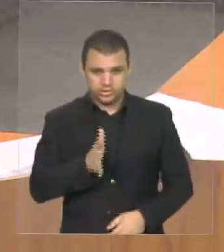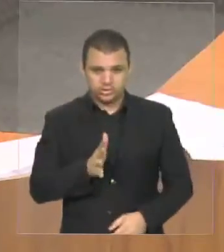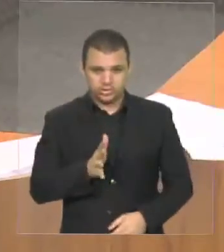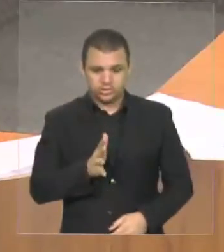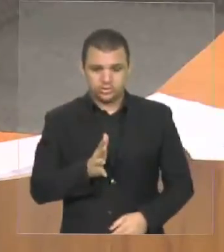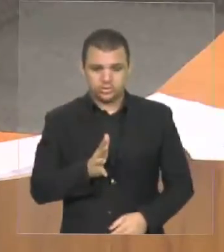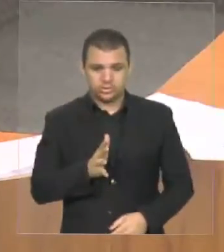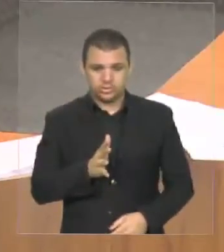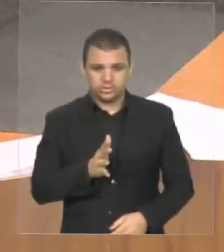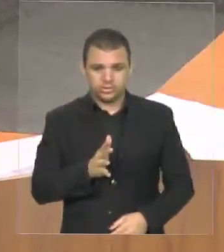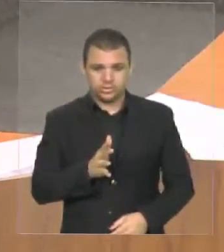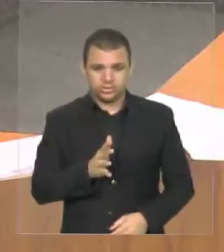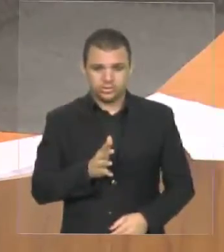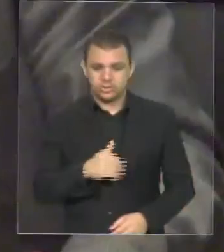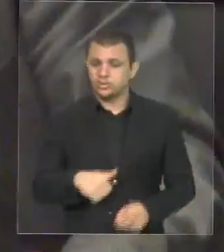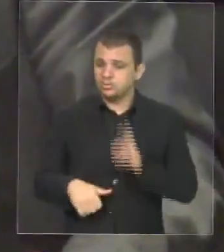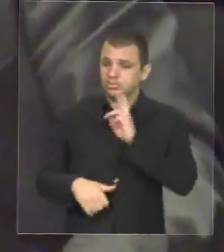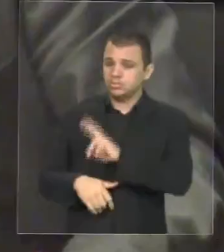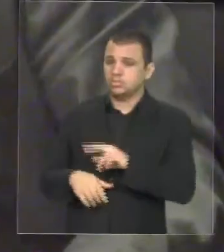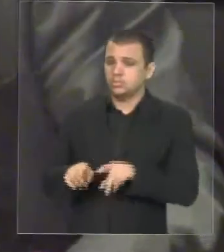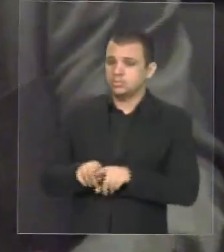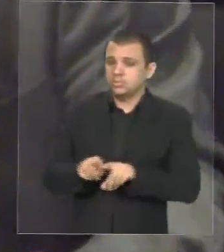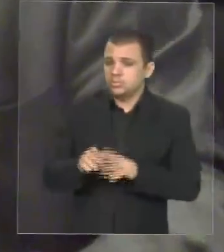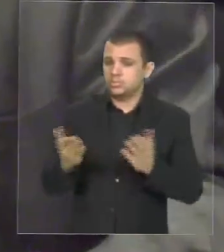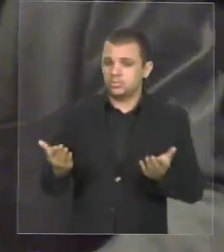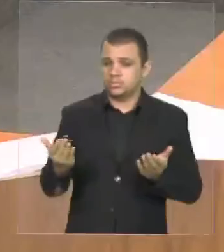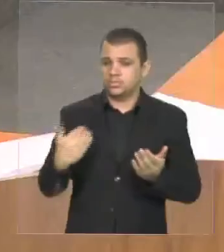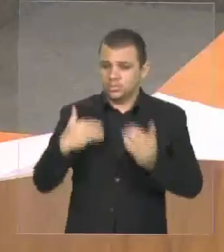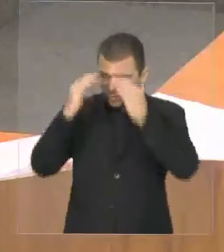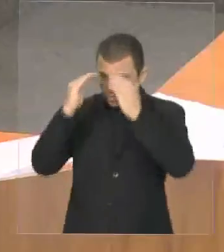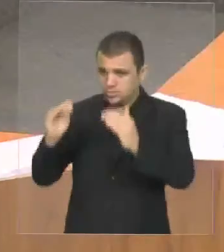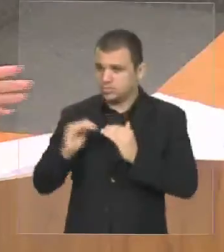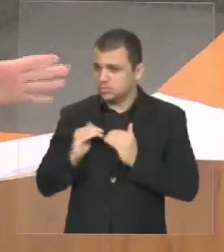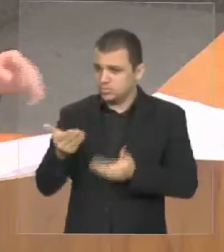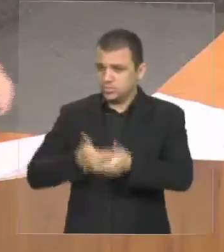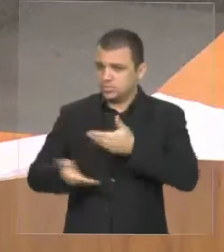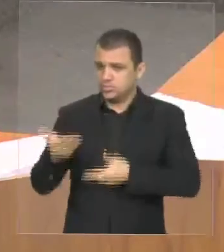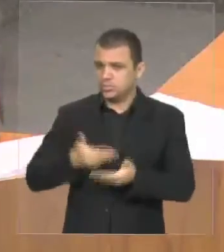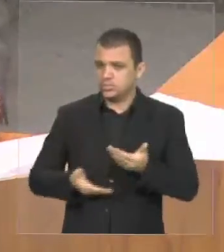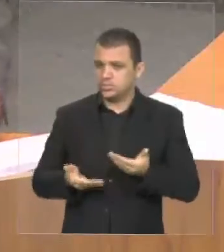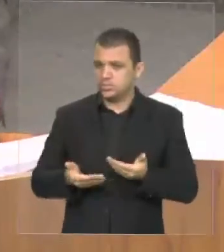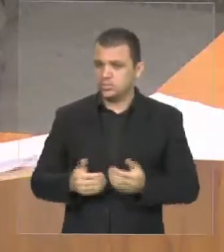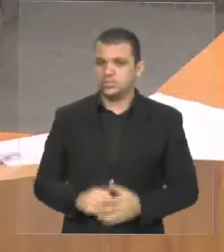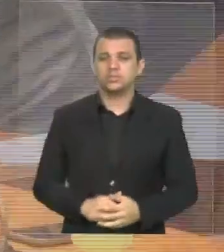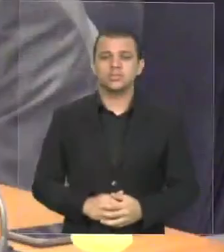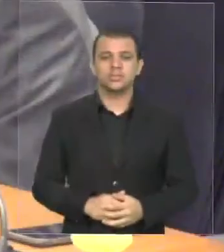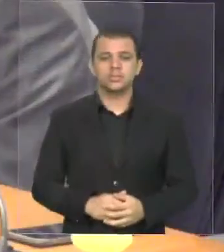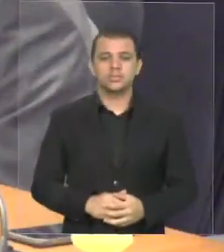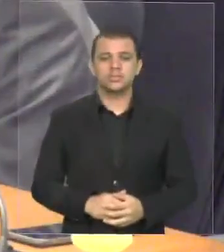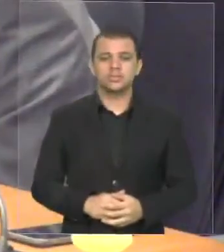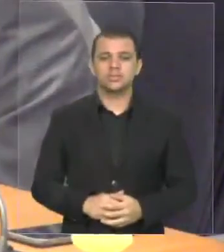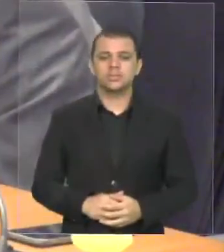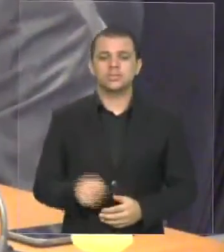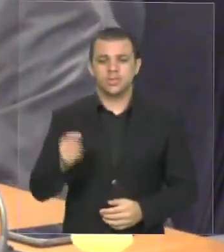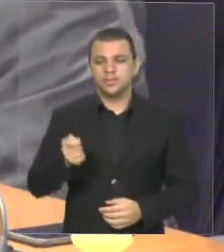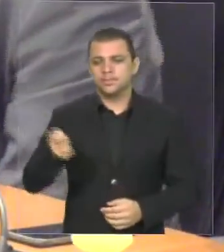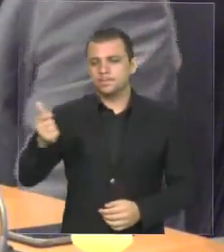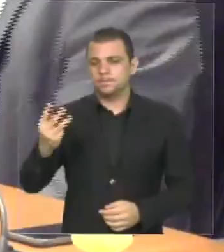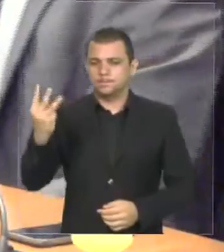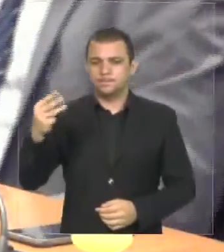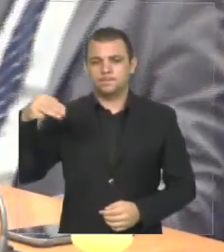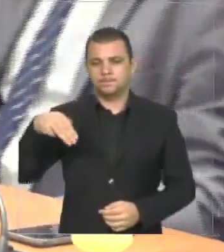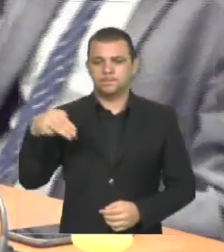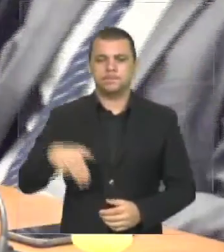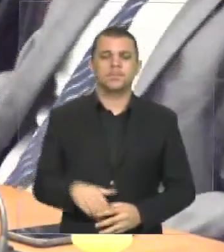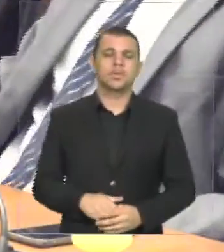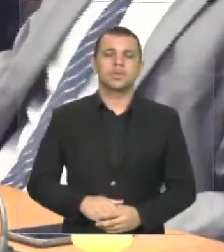desrespeitei. E eu estou lhe retribuindo a pergunta. Então eu quero dizer que o respeito é mútuo. Deputado Rogério e deputado Eduardo, Vossa Excelência tem mais 3 minutos. Muito obrigado,